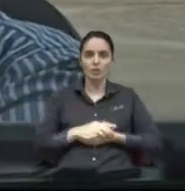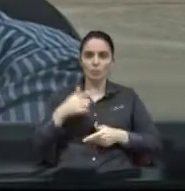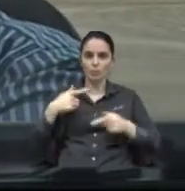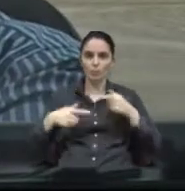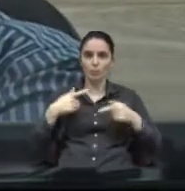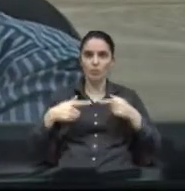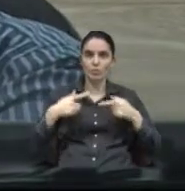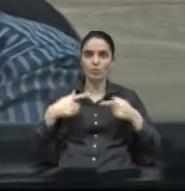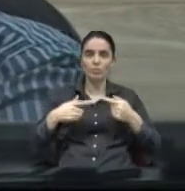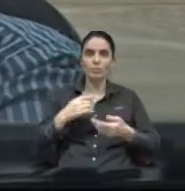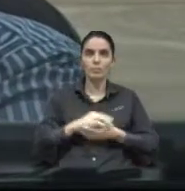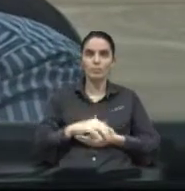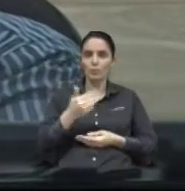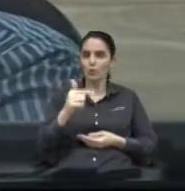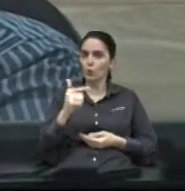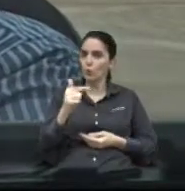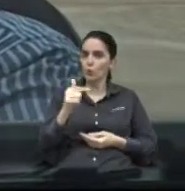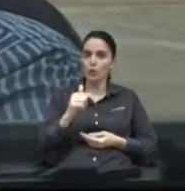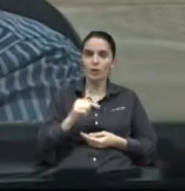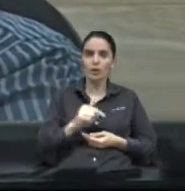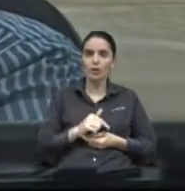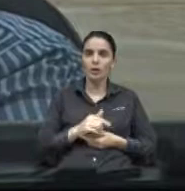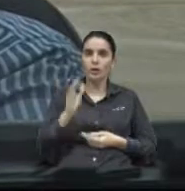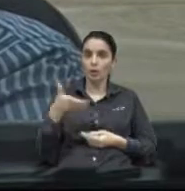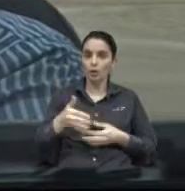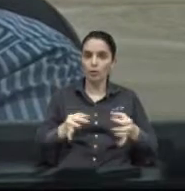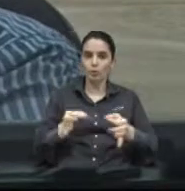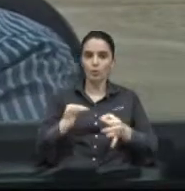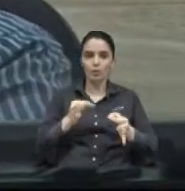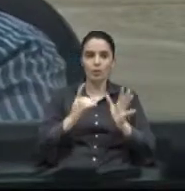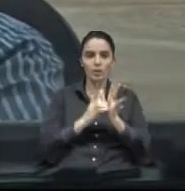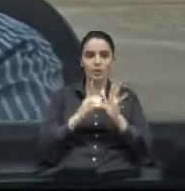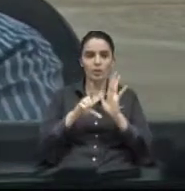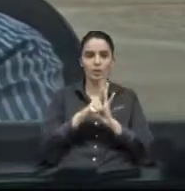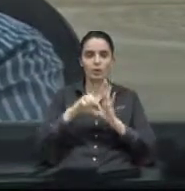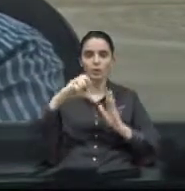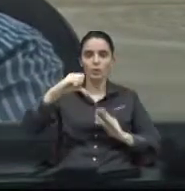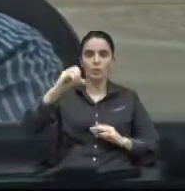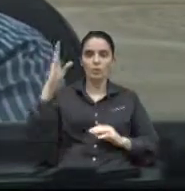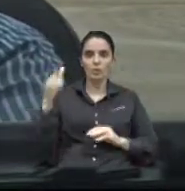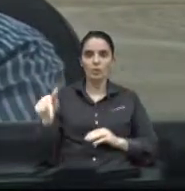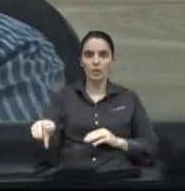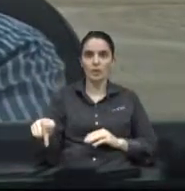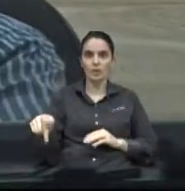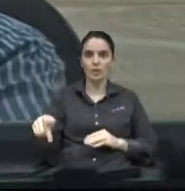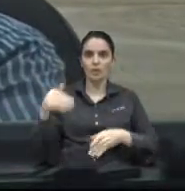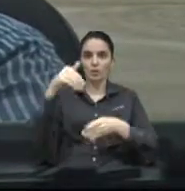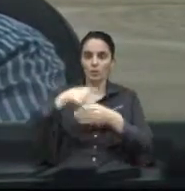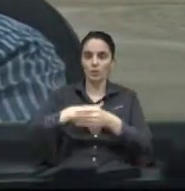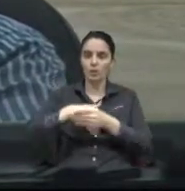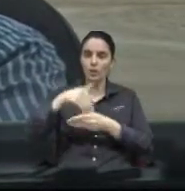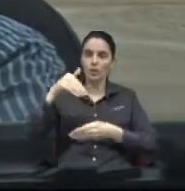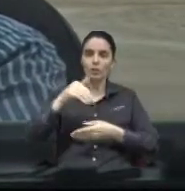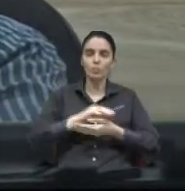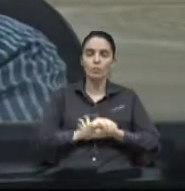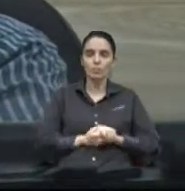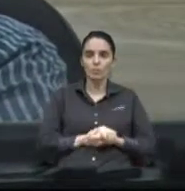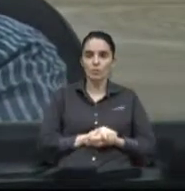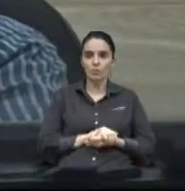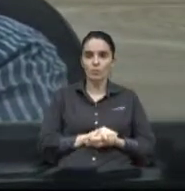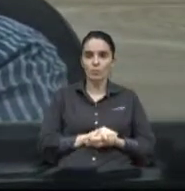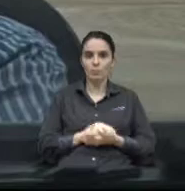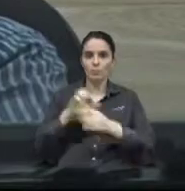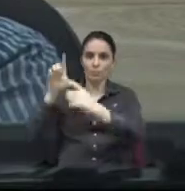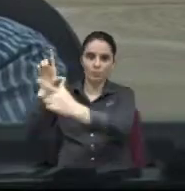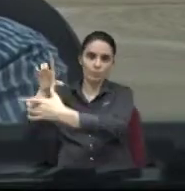discussão. Não havendo, projeto de decreto legislativo 9/2017 vai à votação. O painel